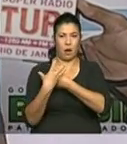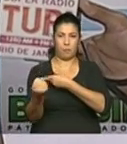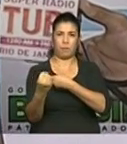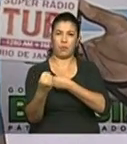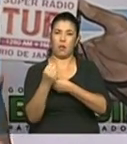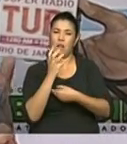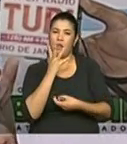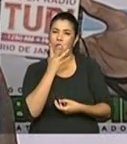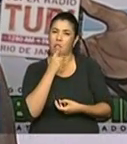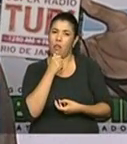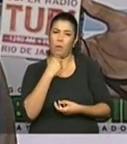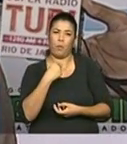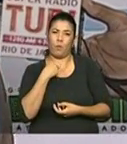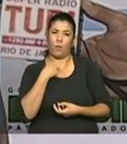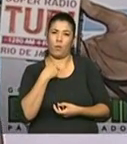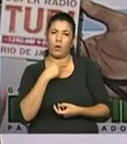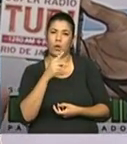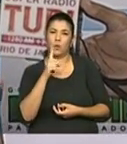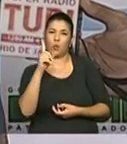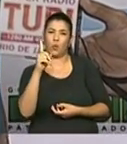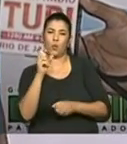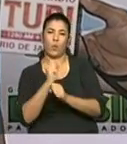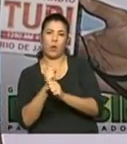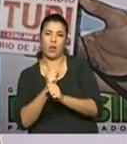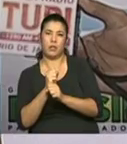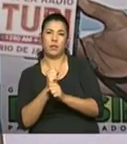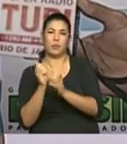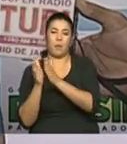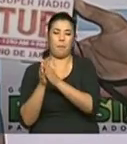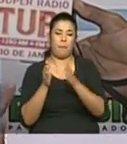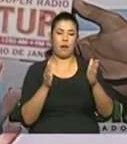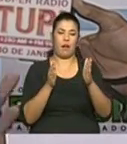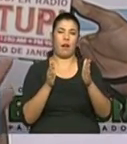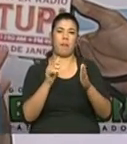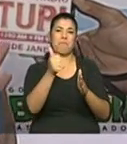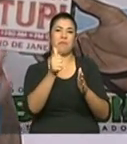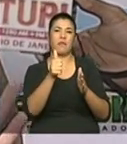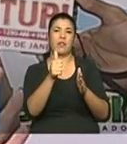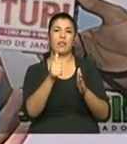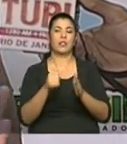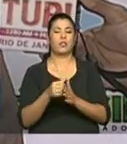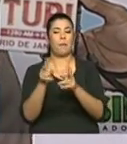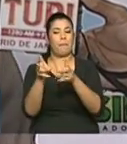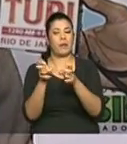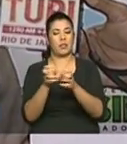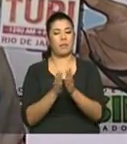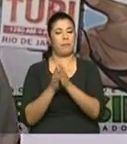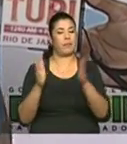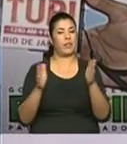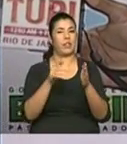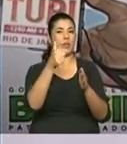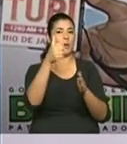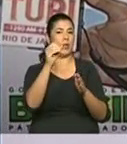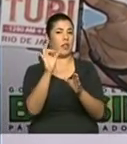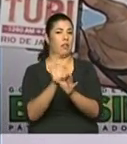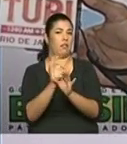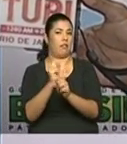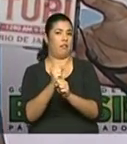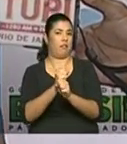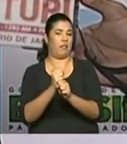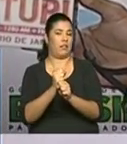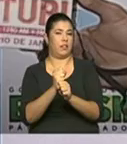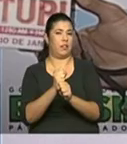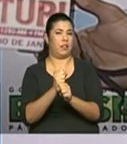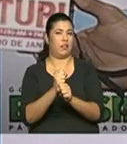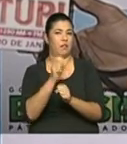ano para outro. A gente precisa sempre de um período um pouco maior. Quando a gente observa os últimos 10 anos, a tendência da hanseníase